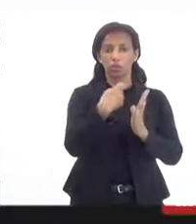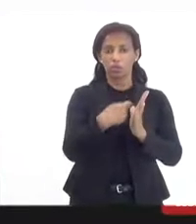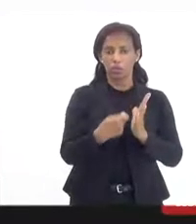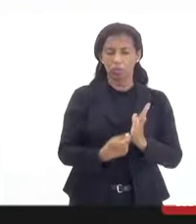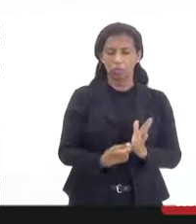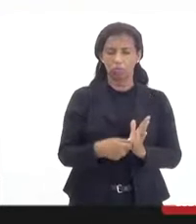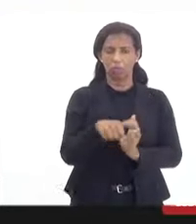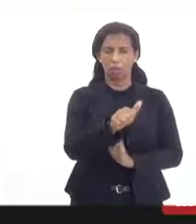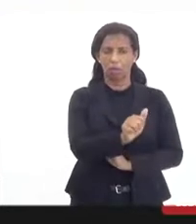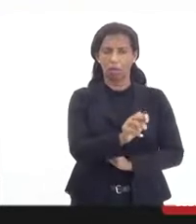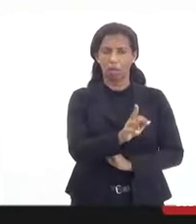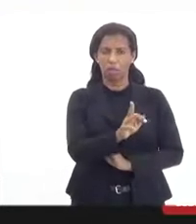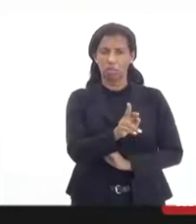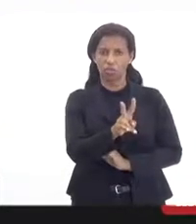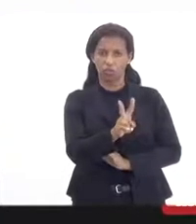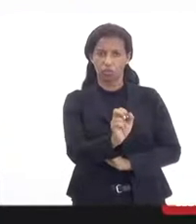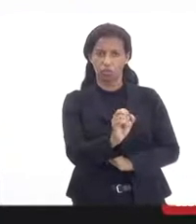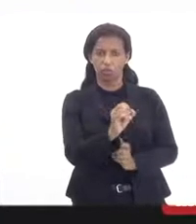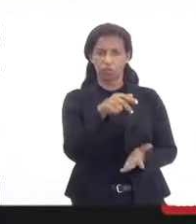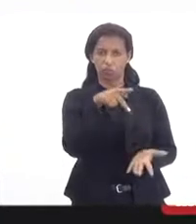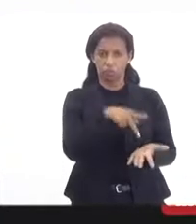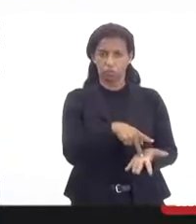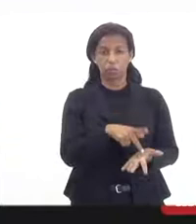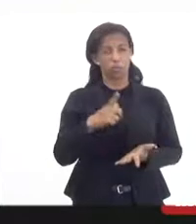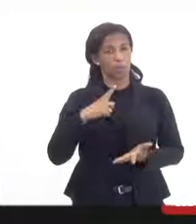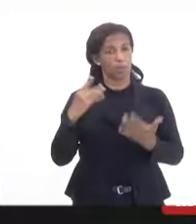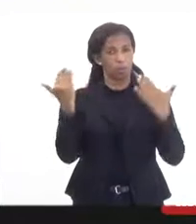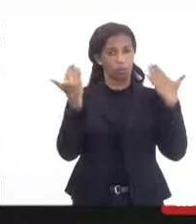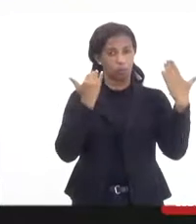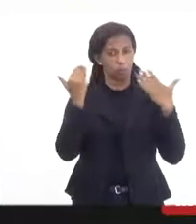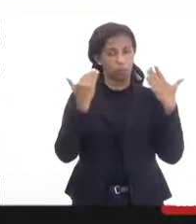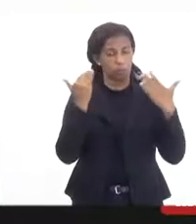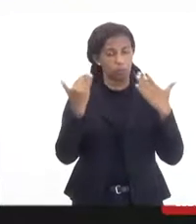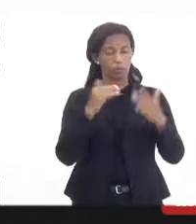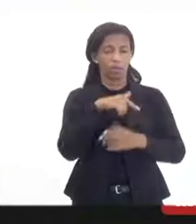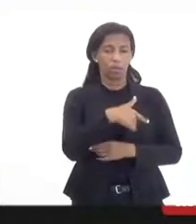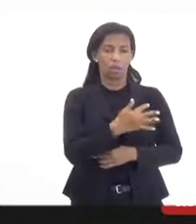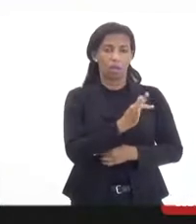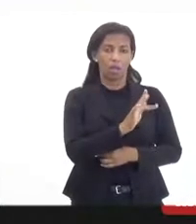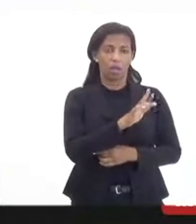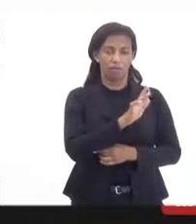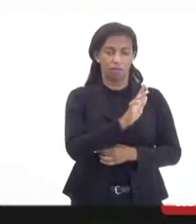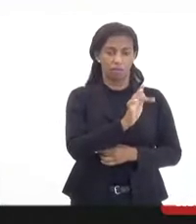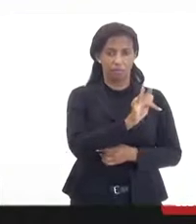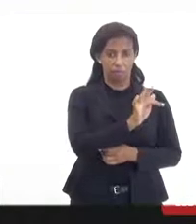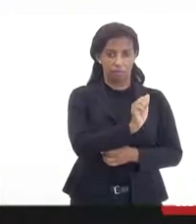ativa. Né? Nós temos questões relacionadas tanto à Fazenda quanto à PG5,